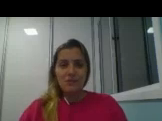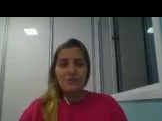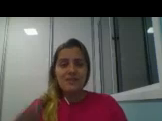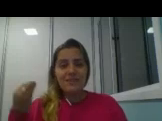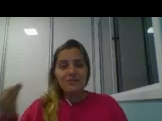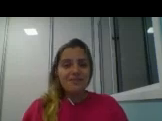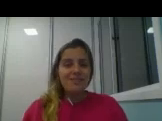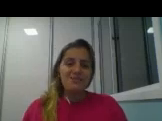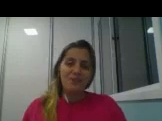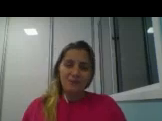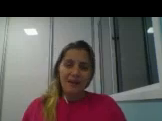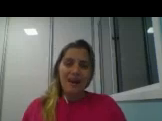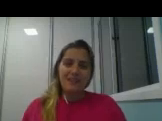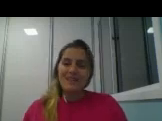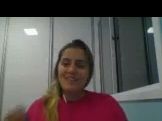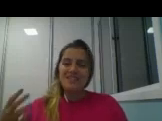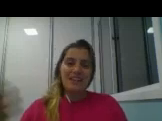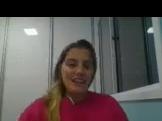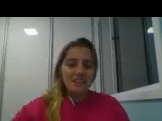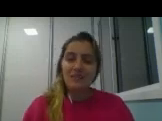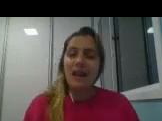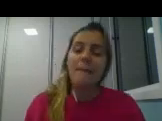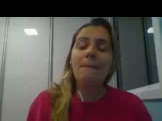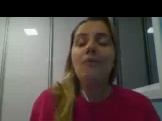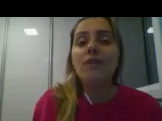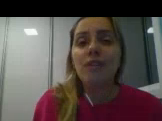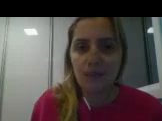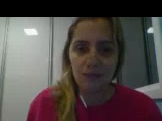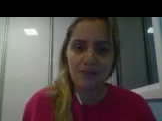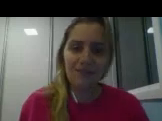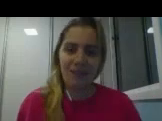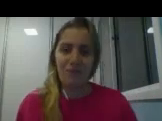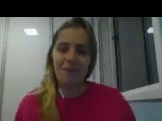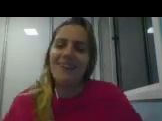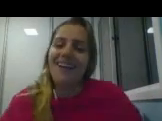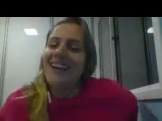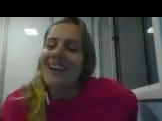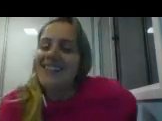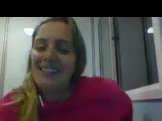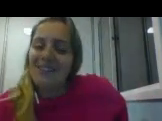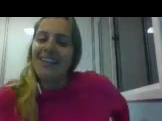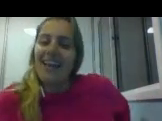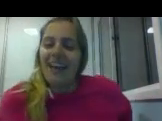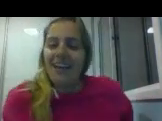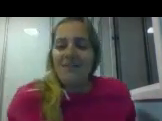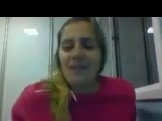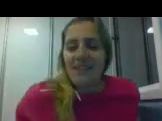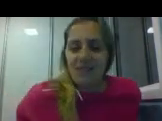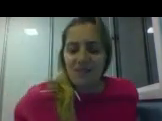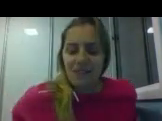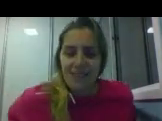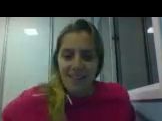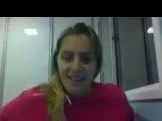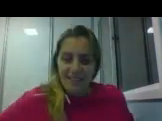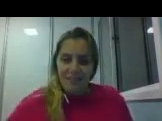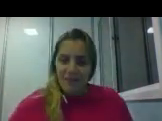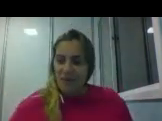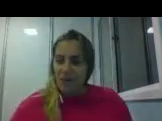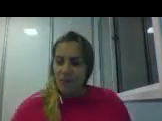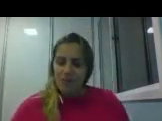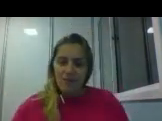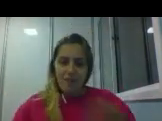ser. Eu sinto lhes informar, mas a genética fala muito, tá bom? Se você quer, aí meninos, se vocês